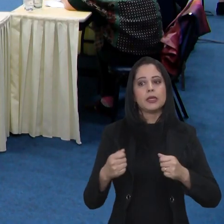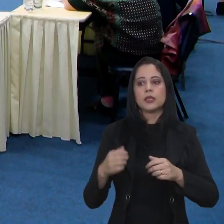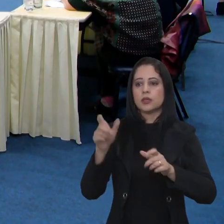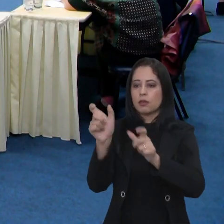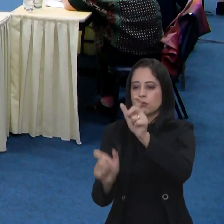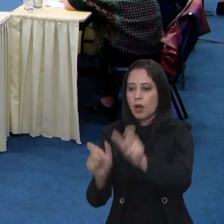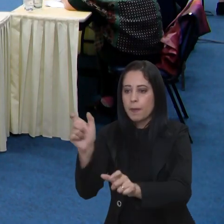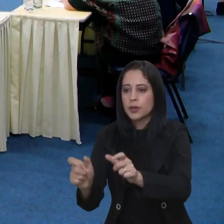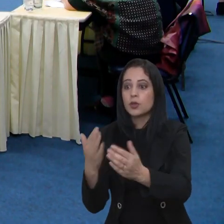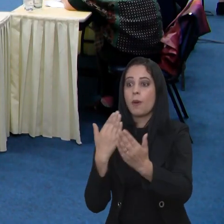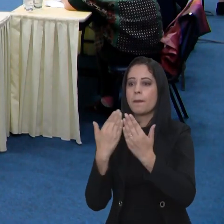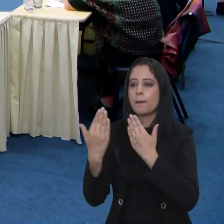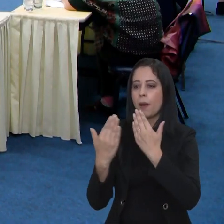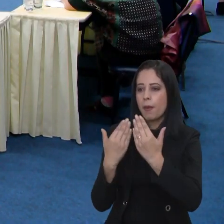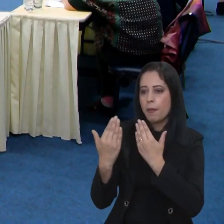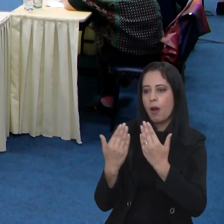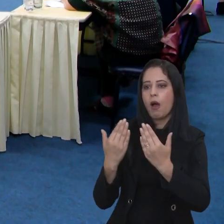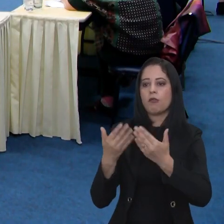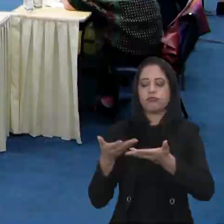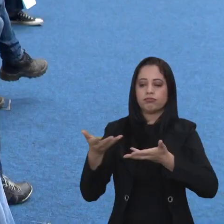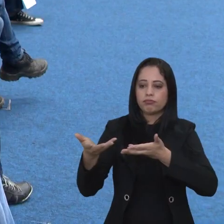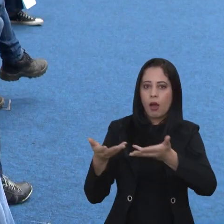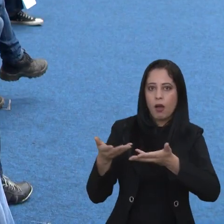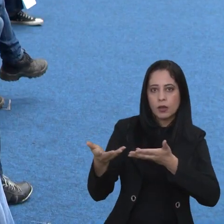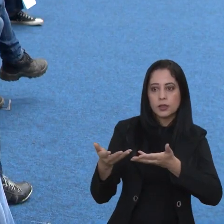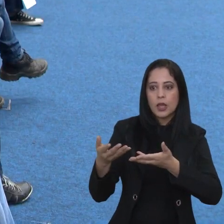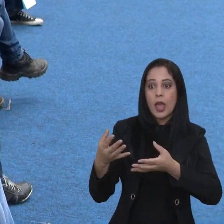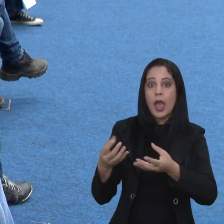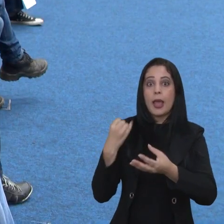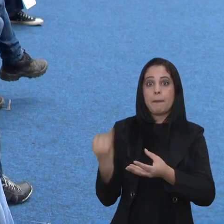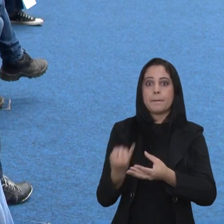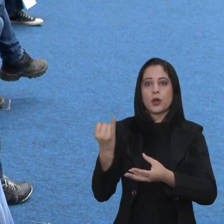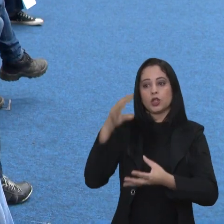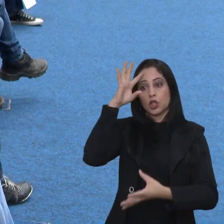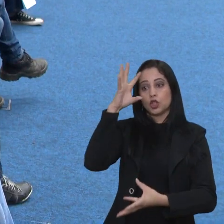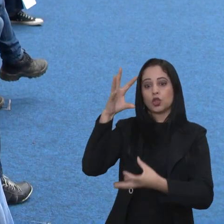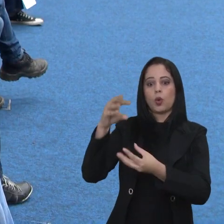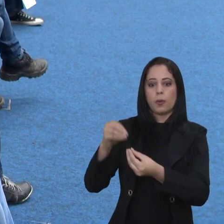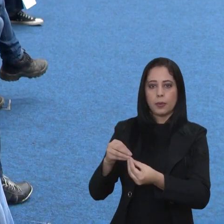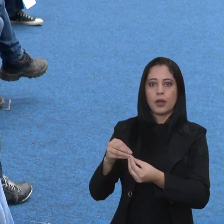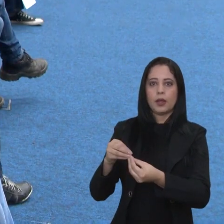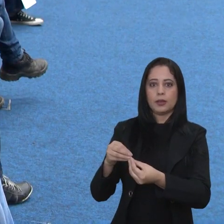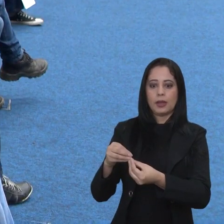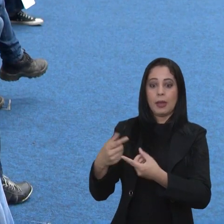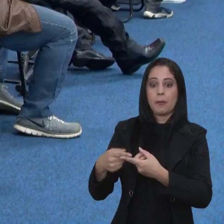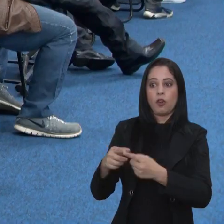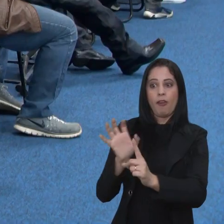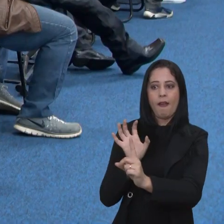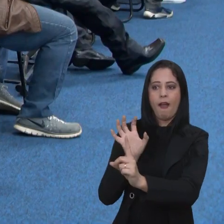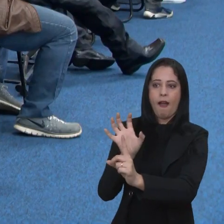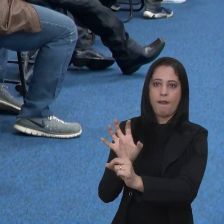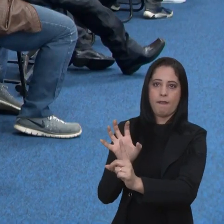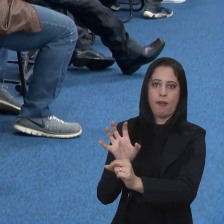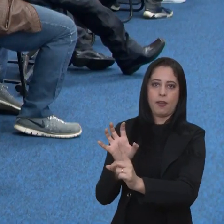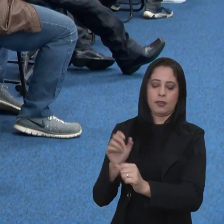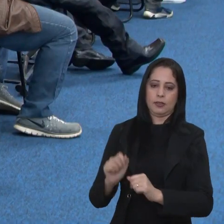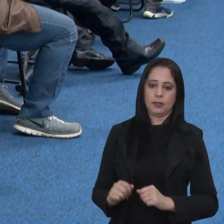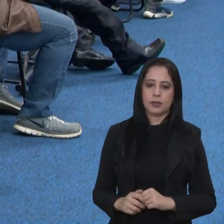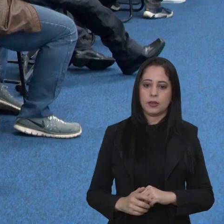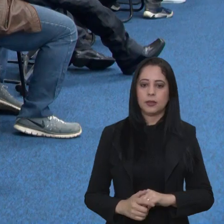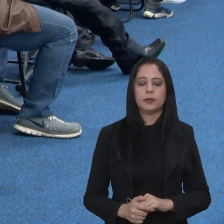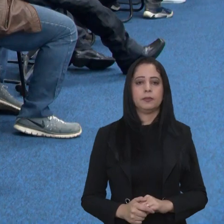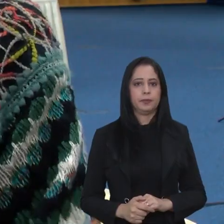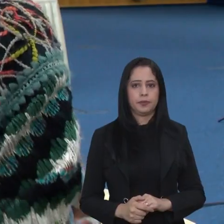o diálogo com os moradores e autoridades é importante para compreender melhor as questões que afetam a situação fundiária